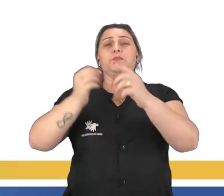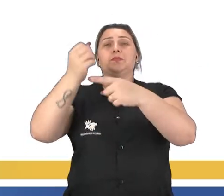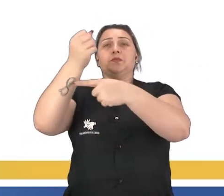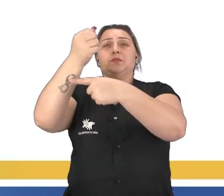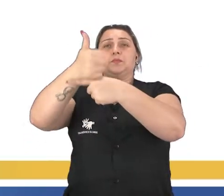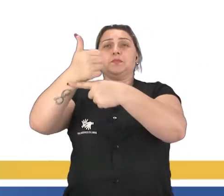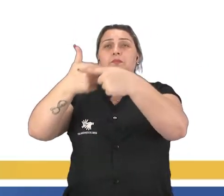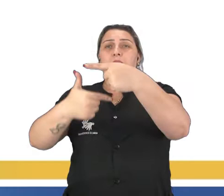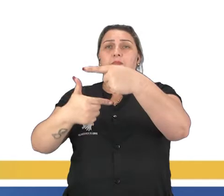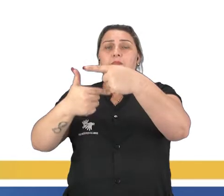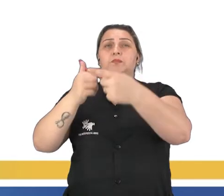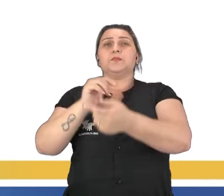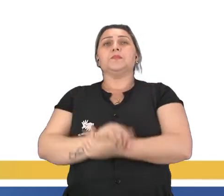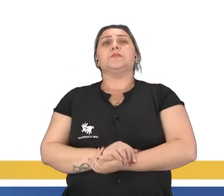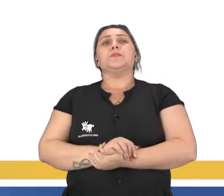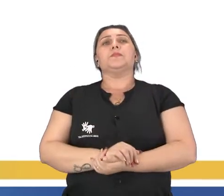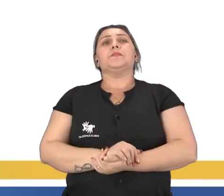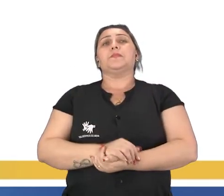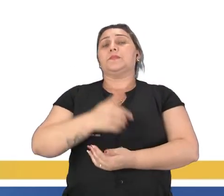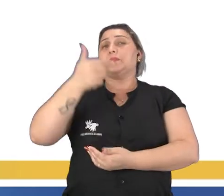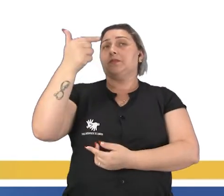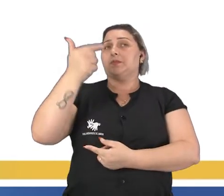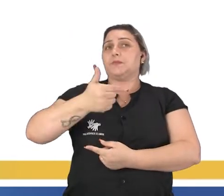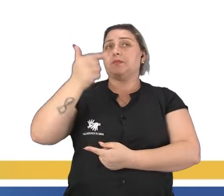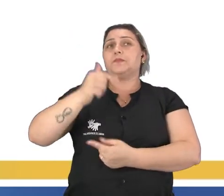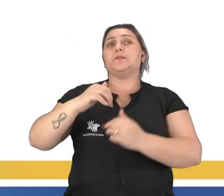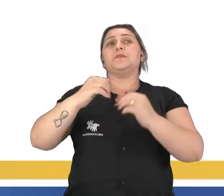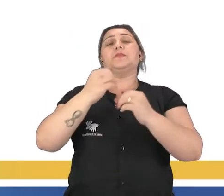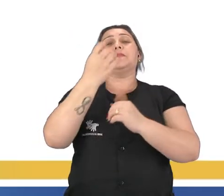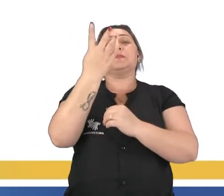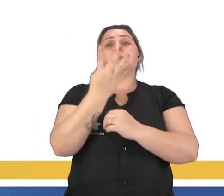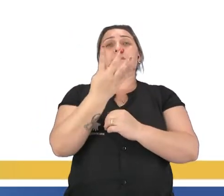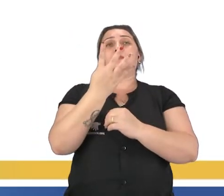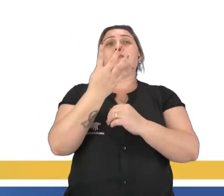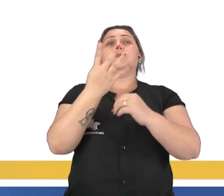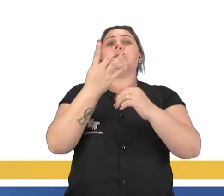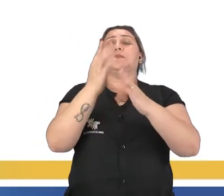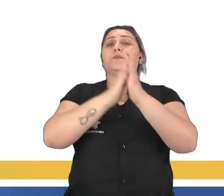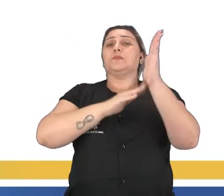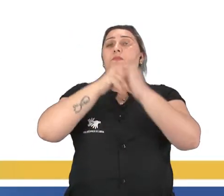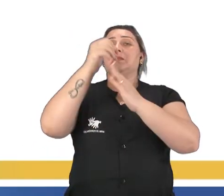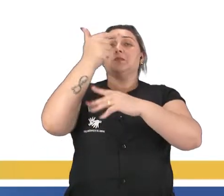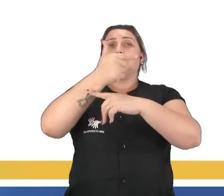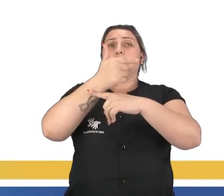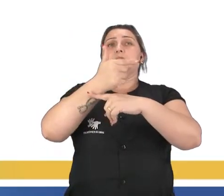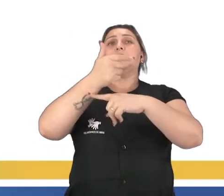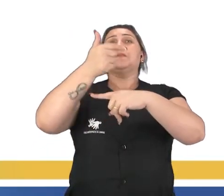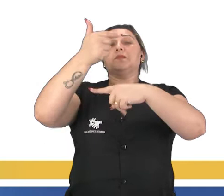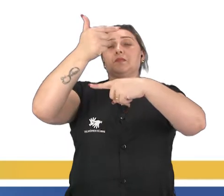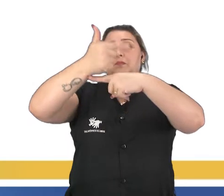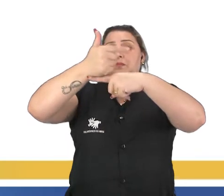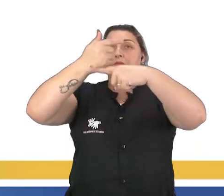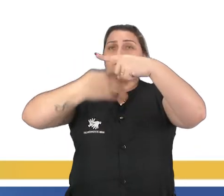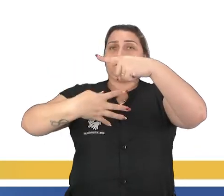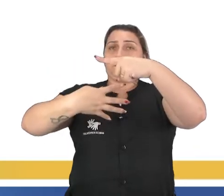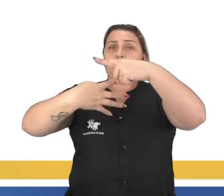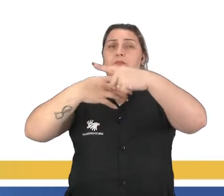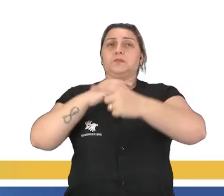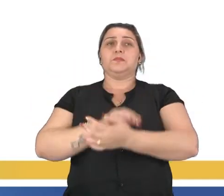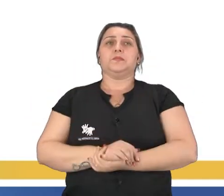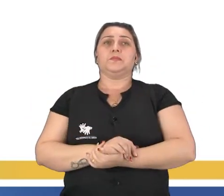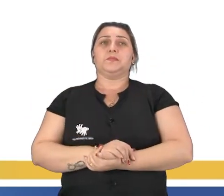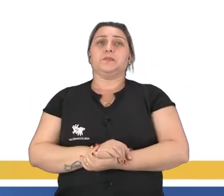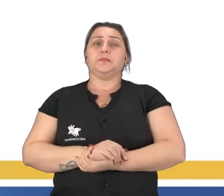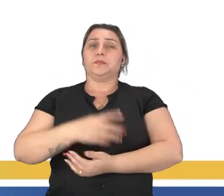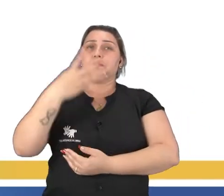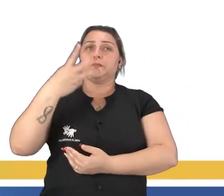representada pela fração 1/2. A segunda tira ele dividiu em 4 partes iguais e pintou 2, né? E a fração que